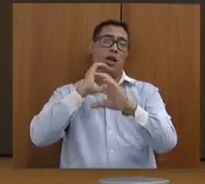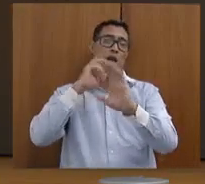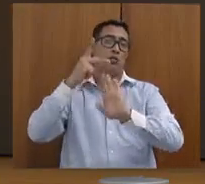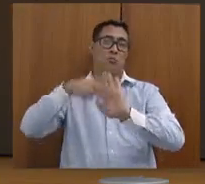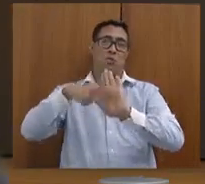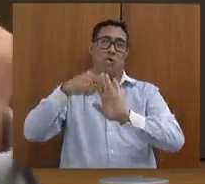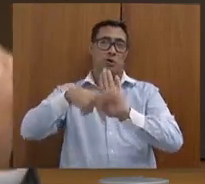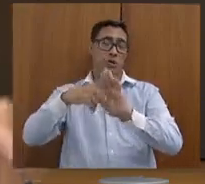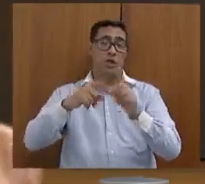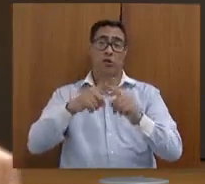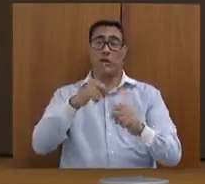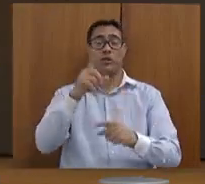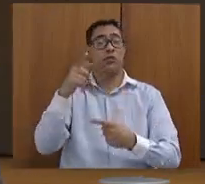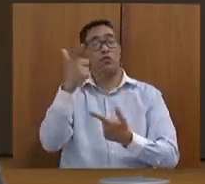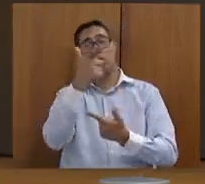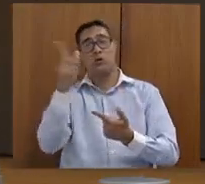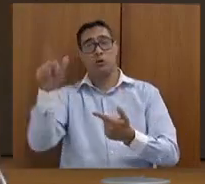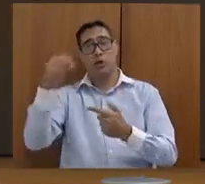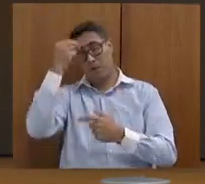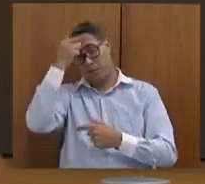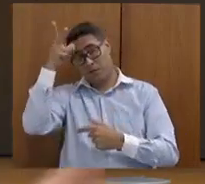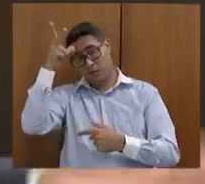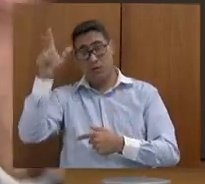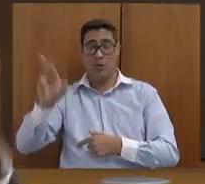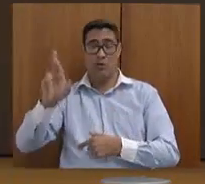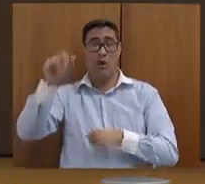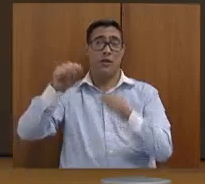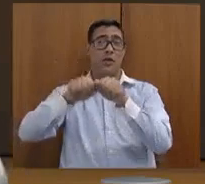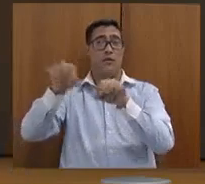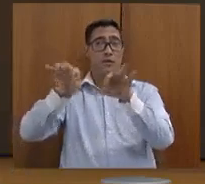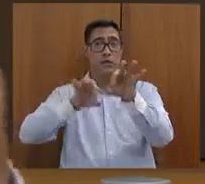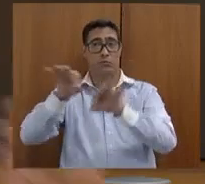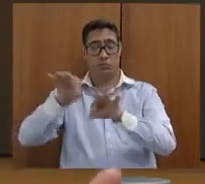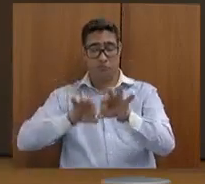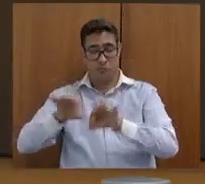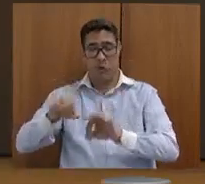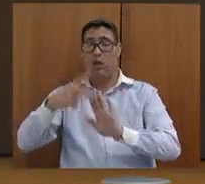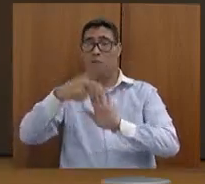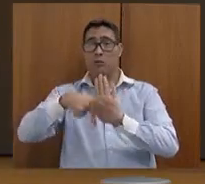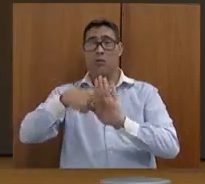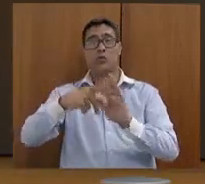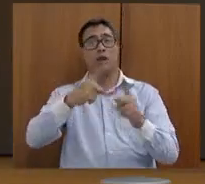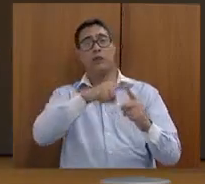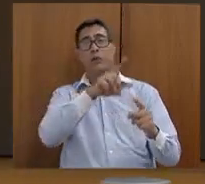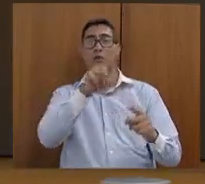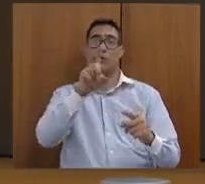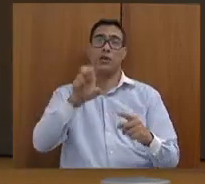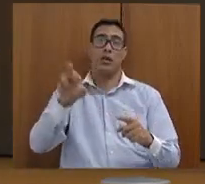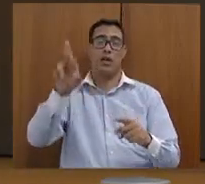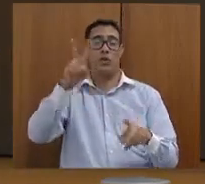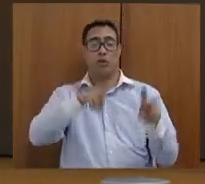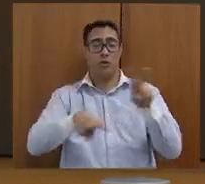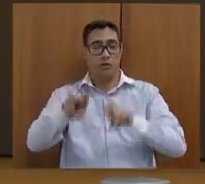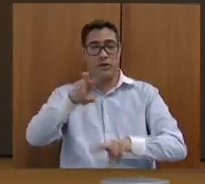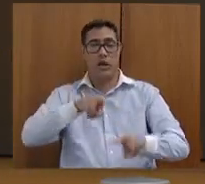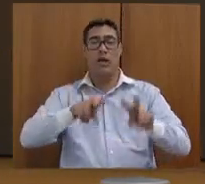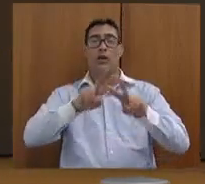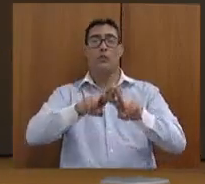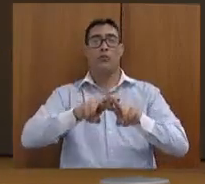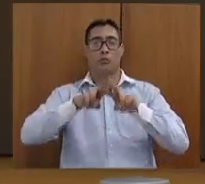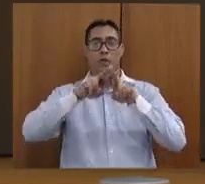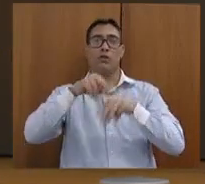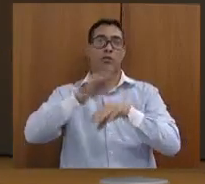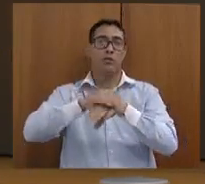fazer um projeto a prefeitura Então teve que fazer o projeto para o Dr apenas avalizar Então eu acho que se nós contratarmos